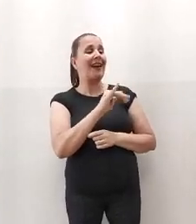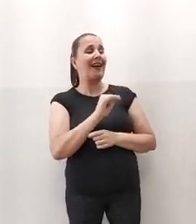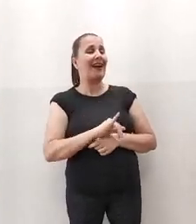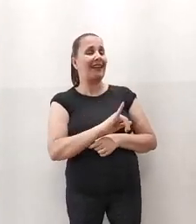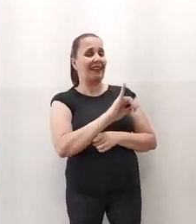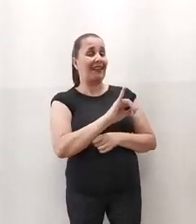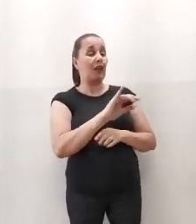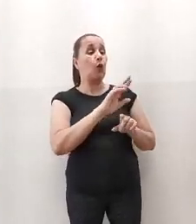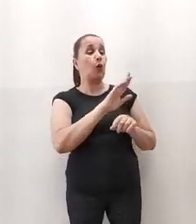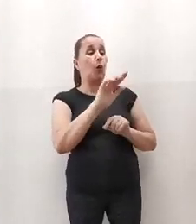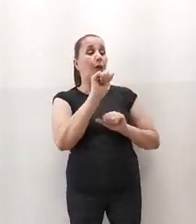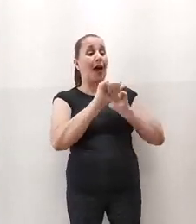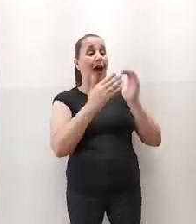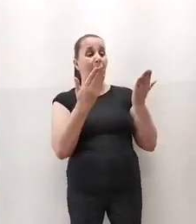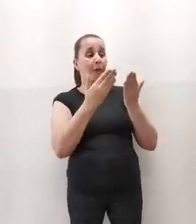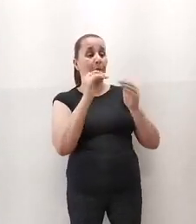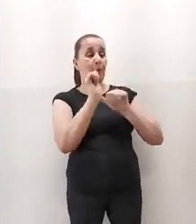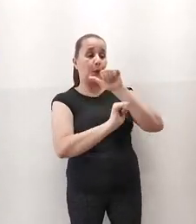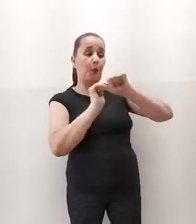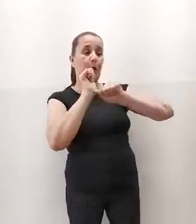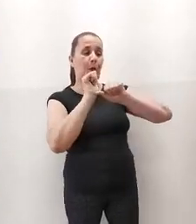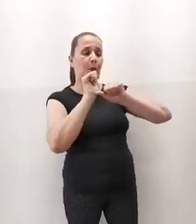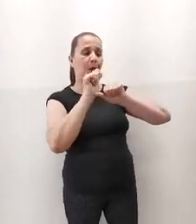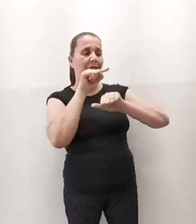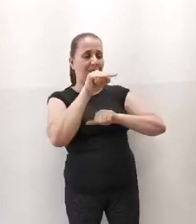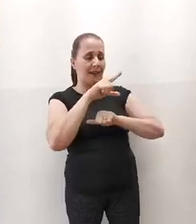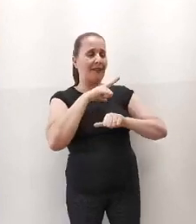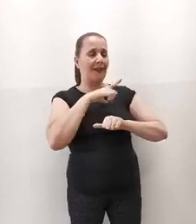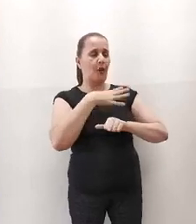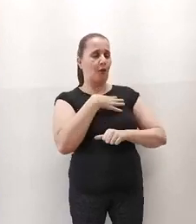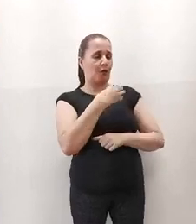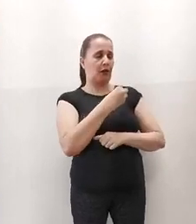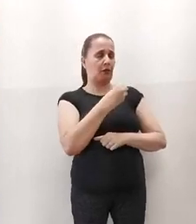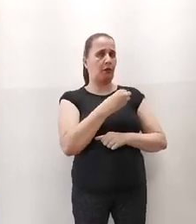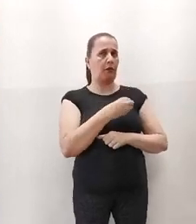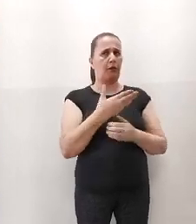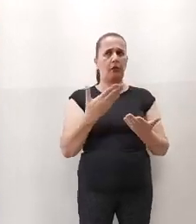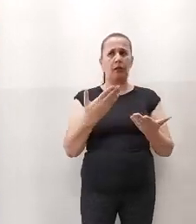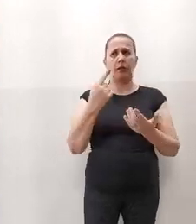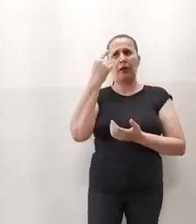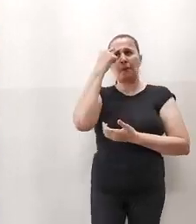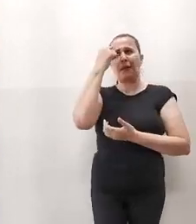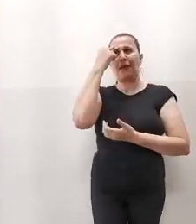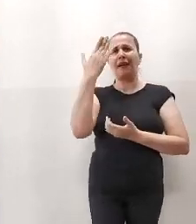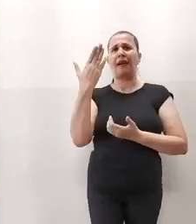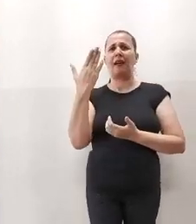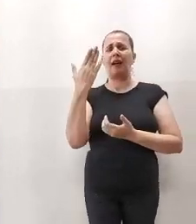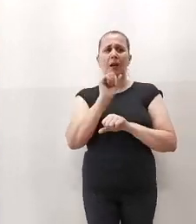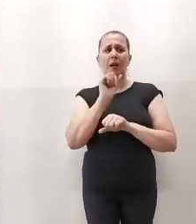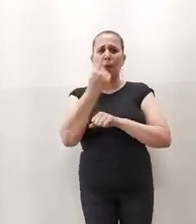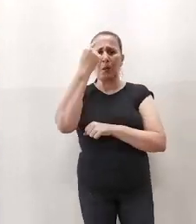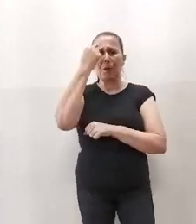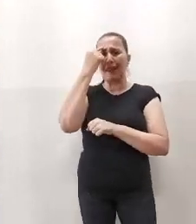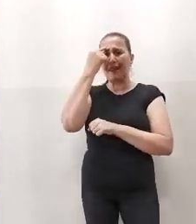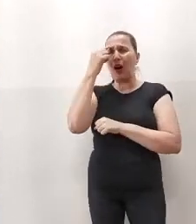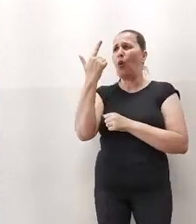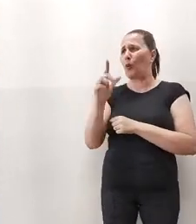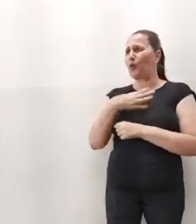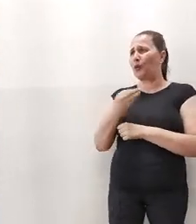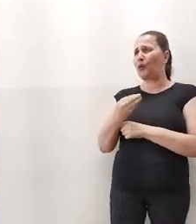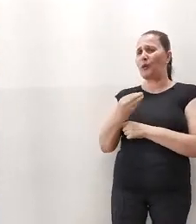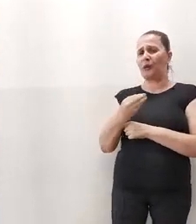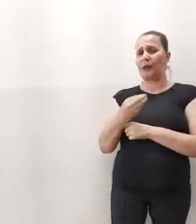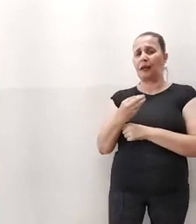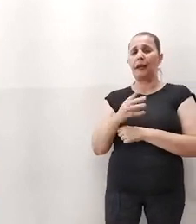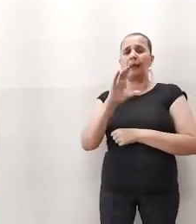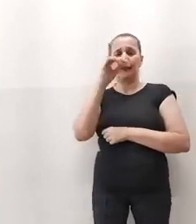chamar Sara. Abençoá-la-ei e dela te darei um filho. Aí Abraão começa a ter, como assim? Outro filho?